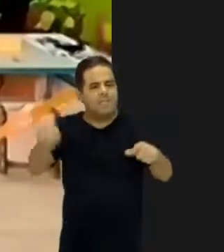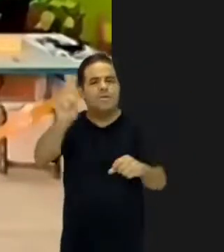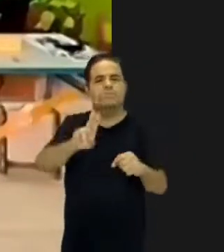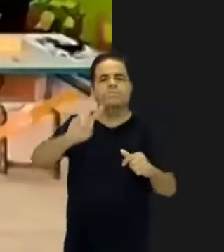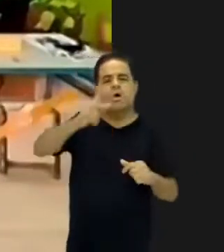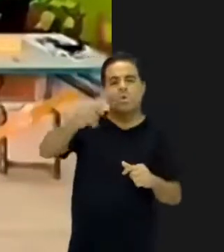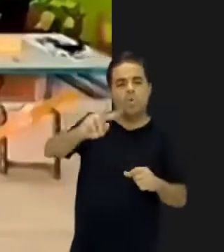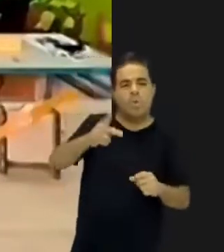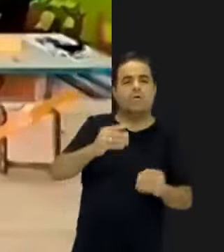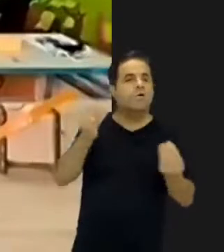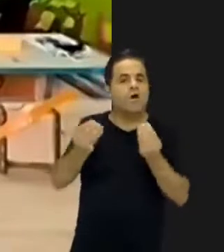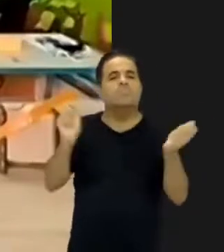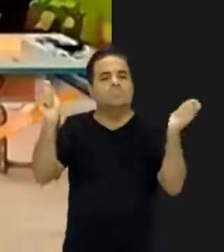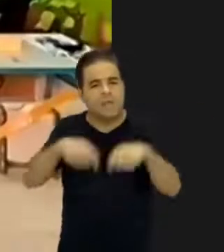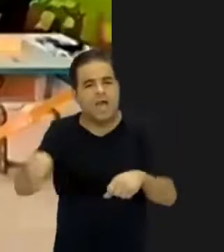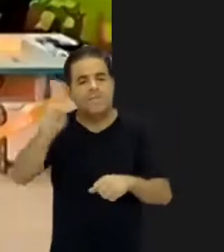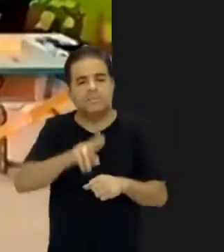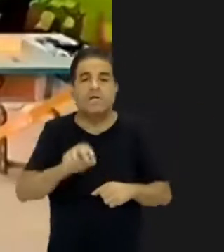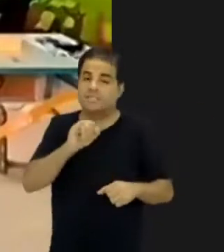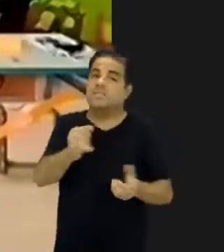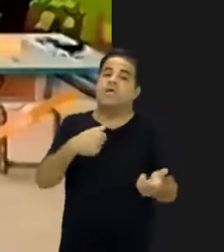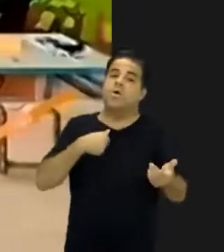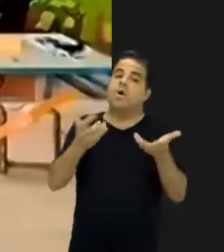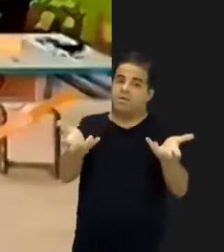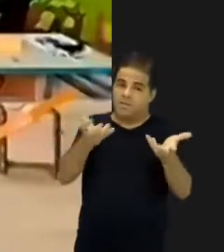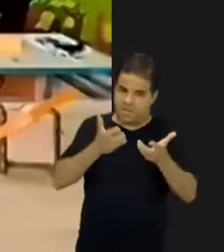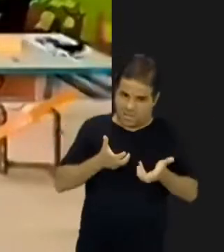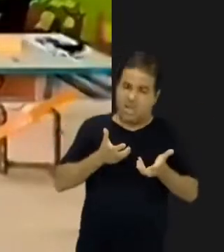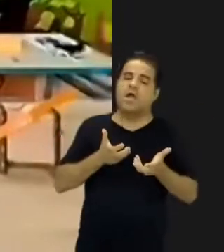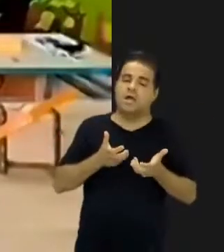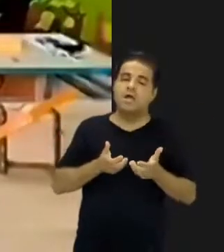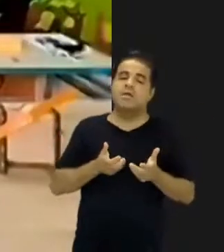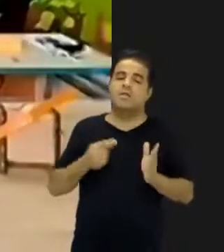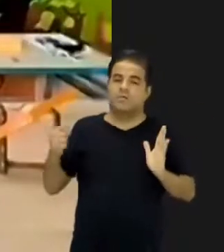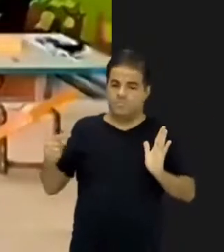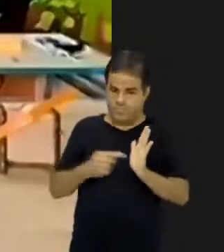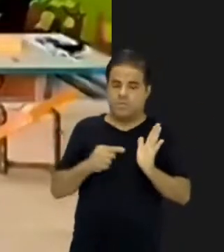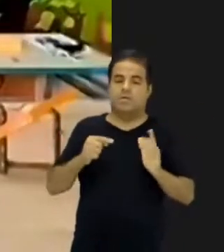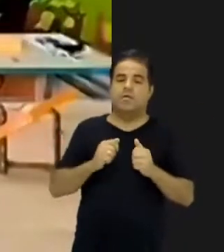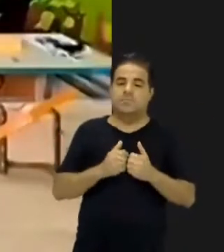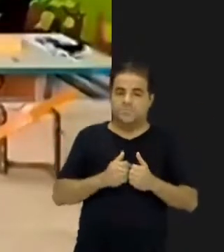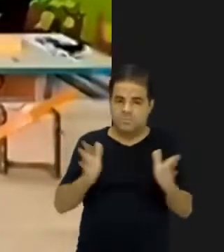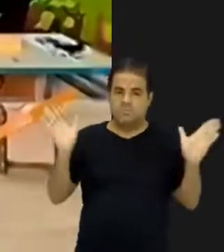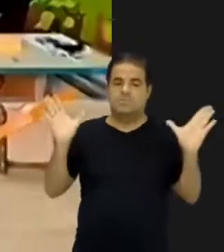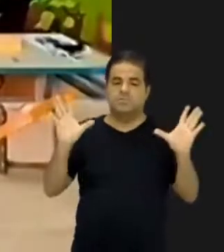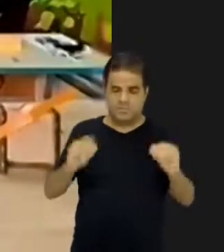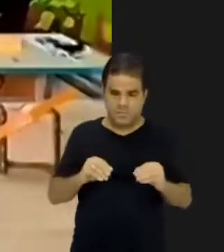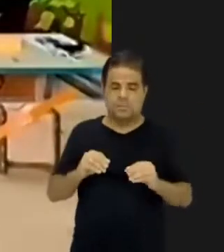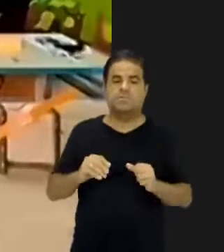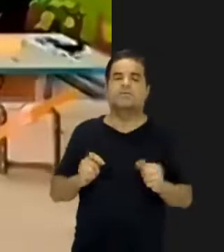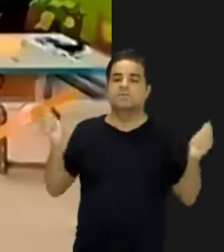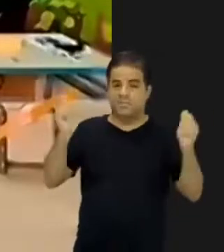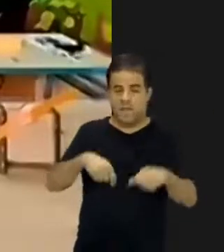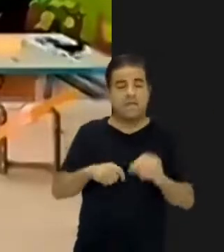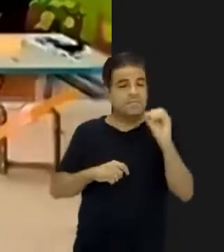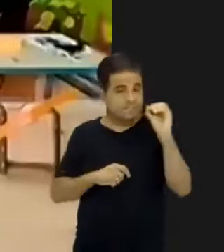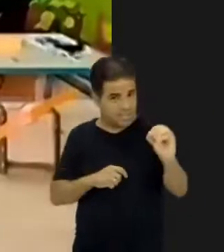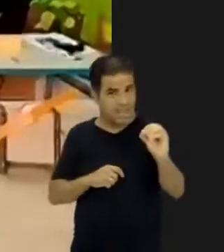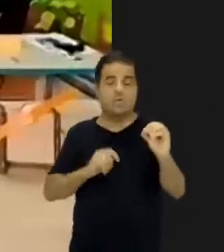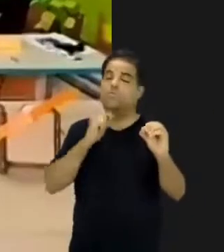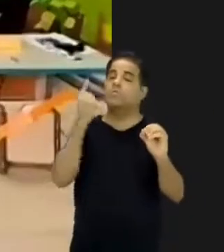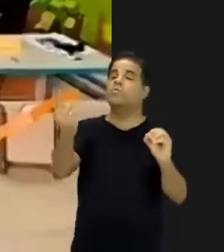outro. Bom, se eu quero, isso aqui é um botão liga-desliga. Tá vendo? Ele tem 0 e